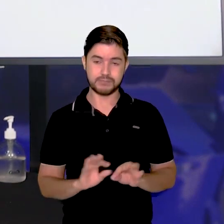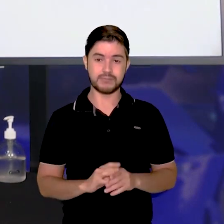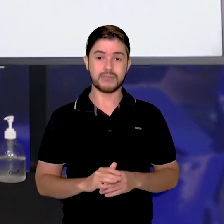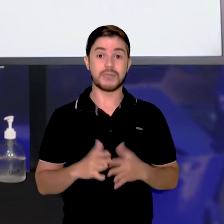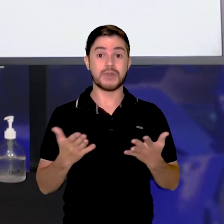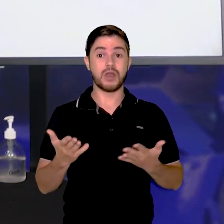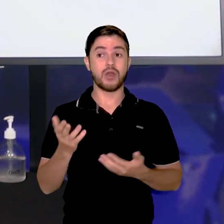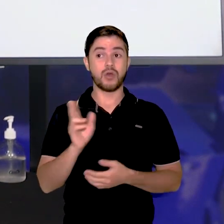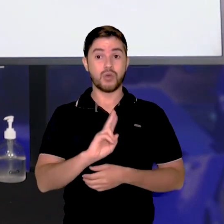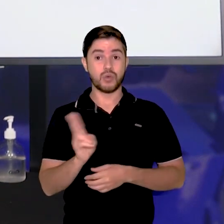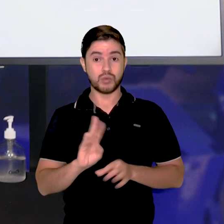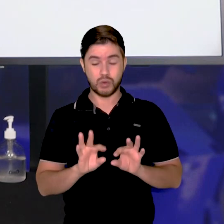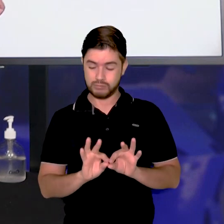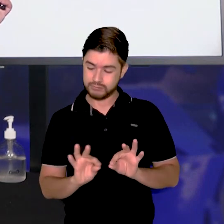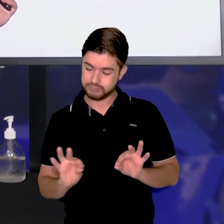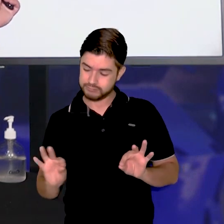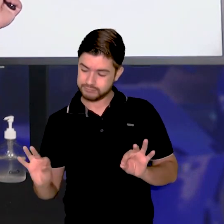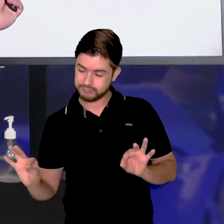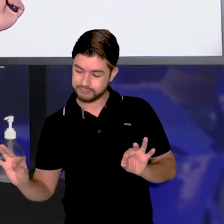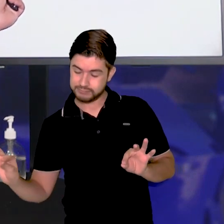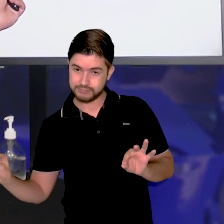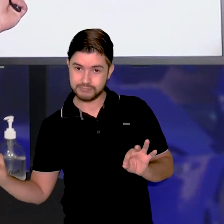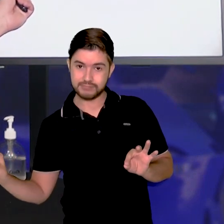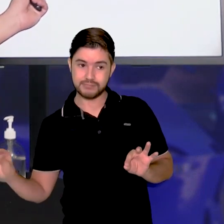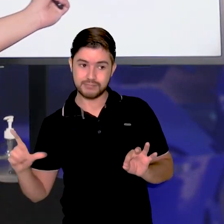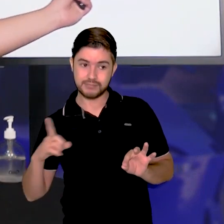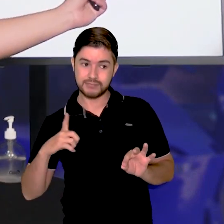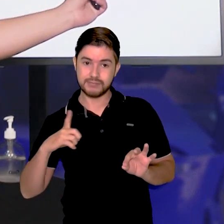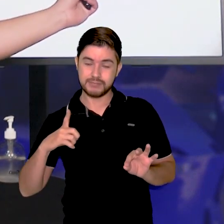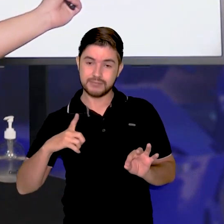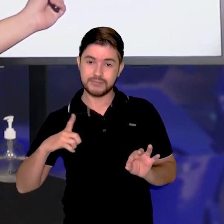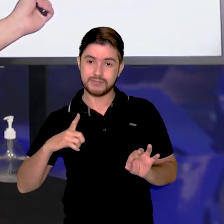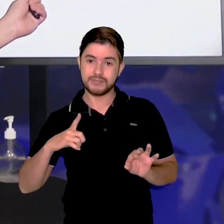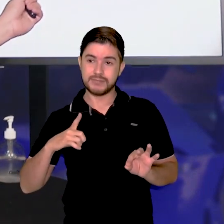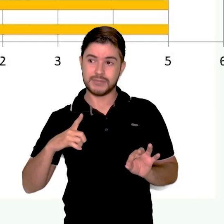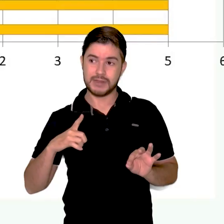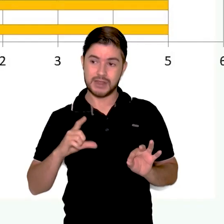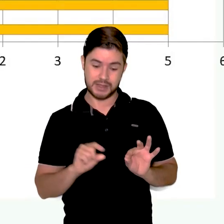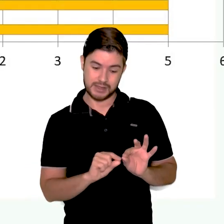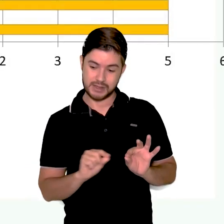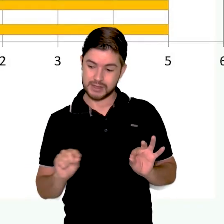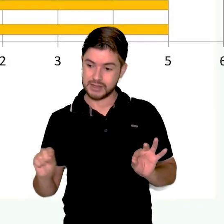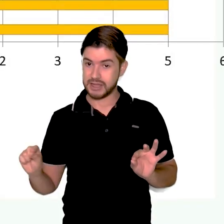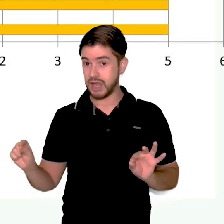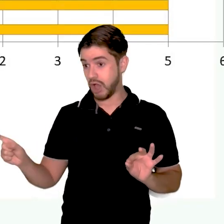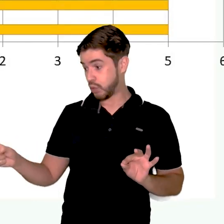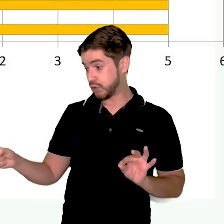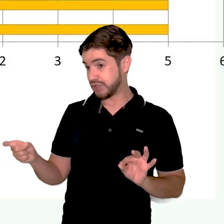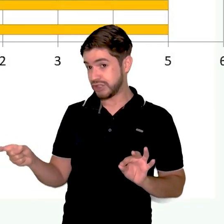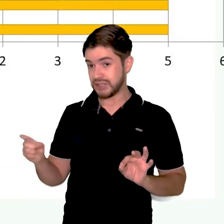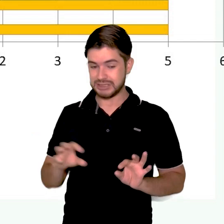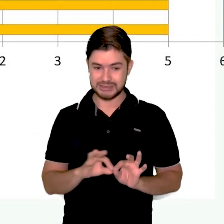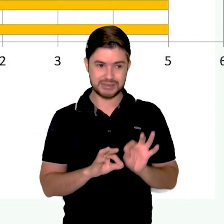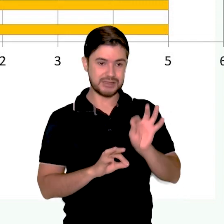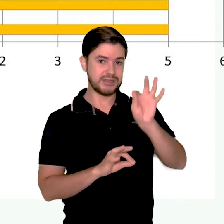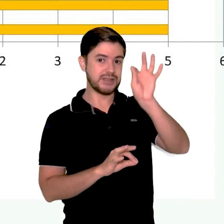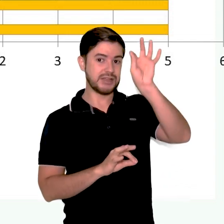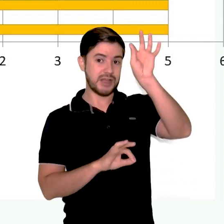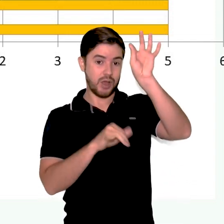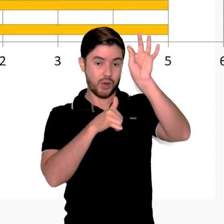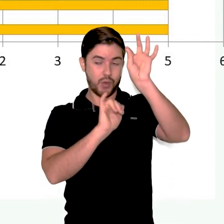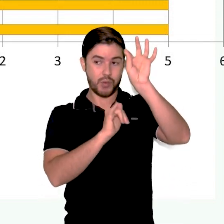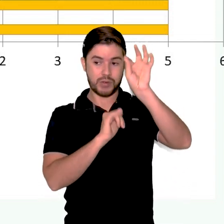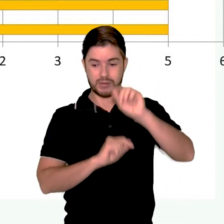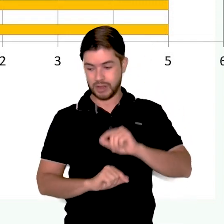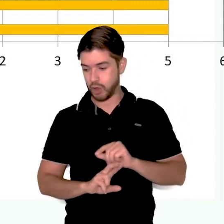enquanto lá no gráfico de colunas a gente utilizava o eixo X para as variáveis e o eixo